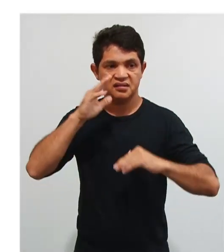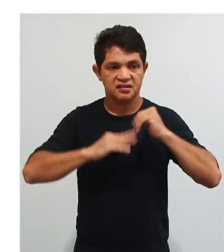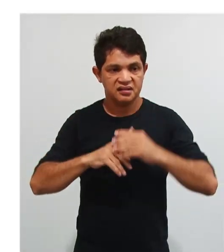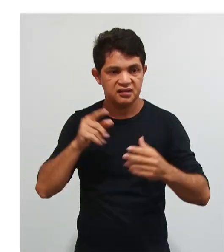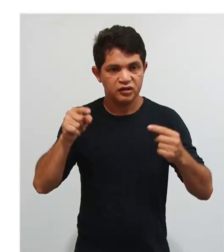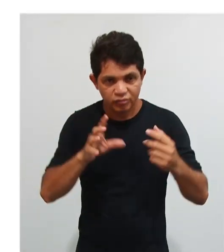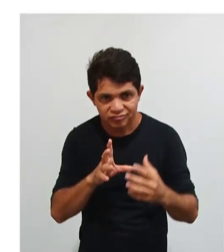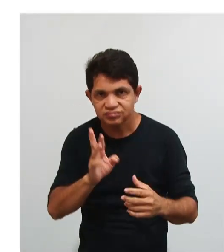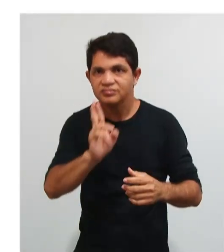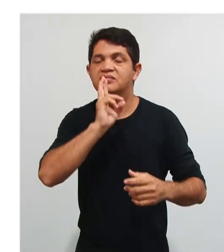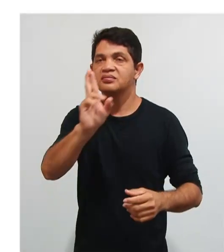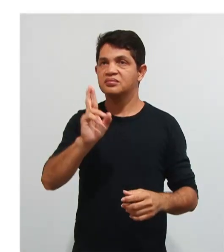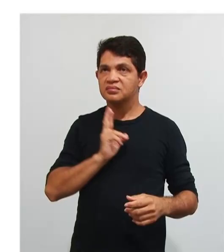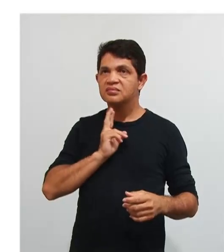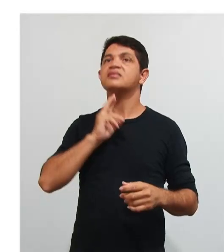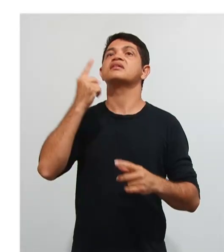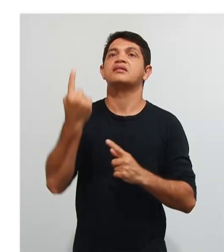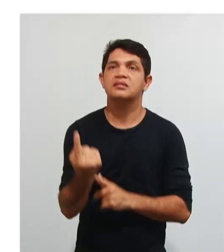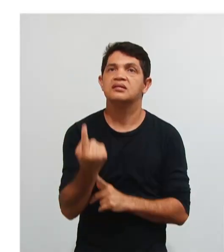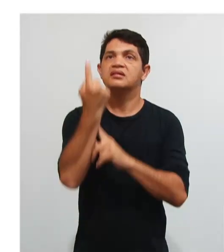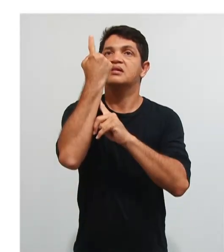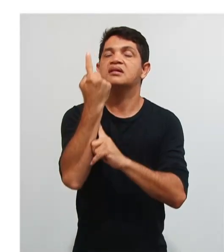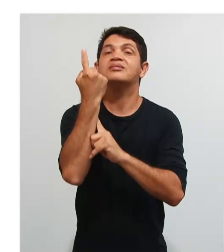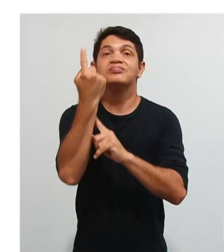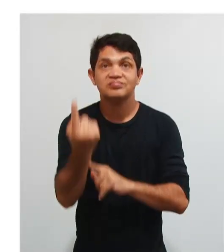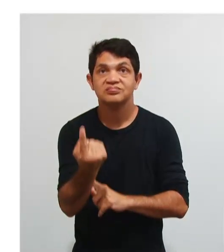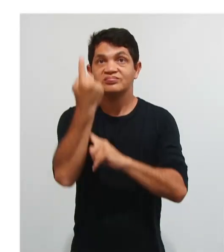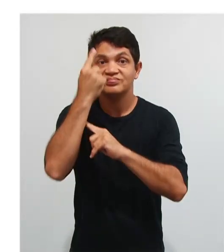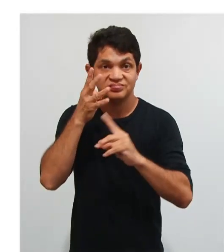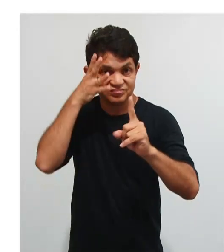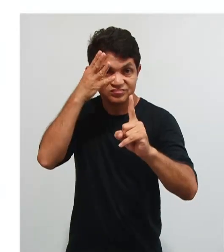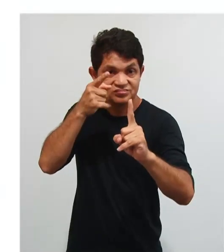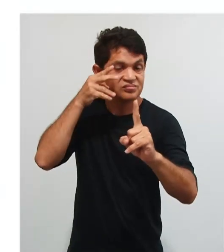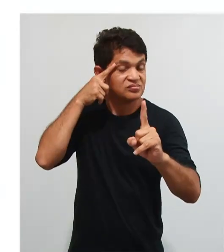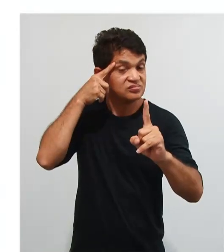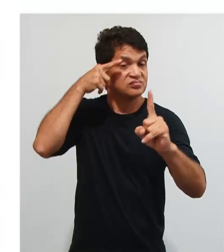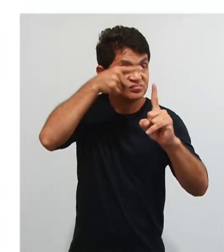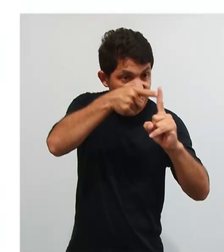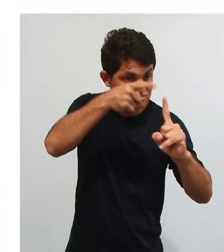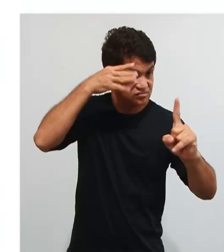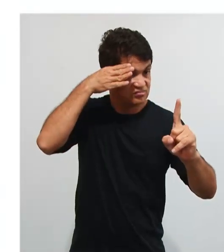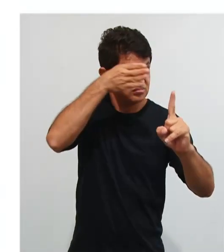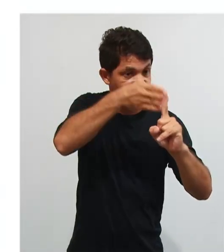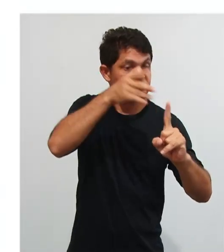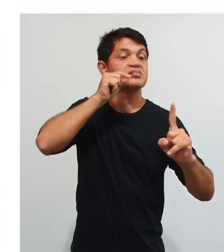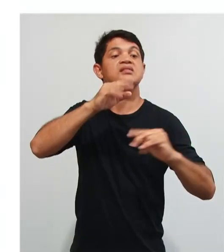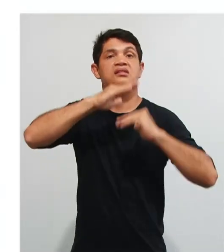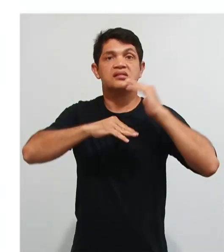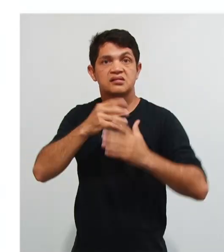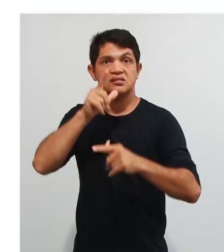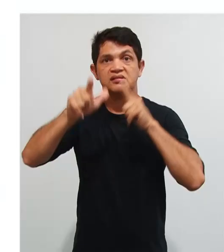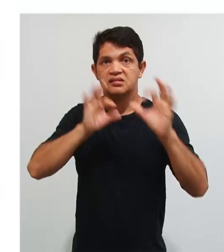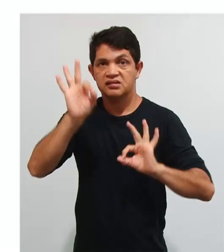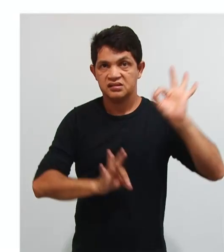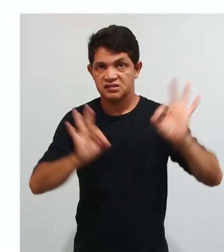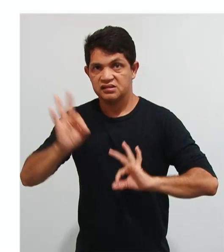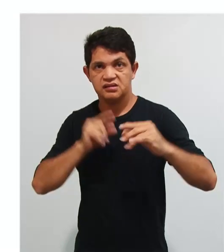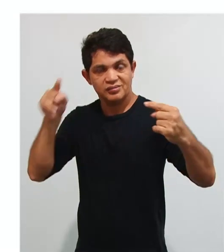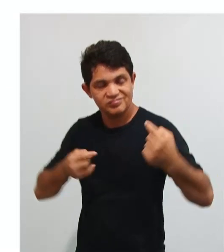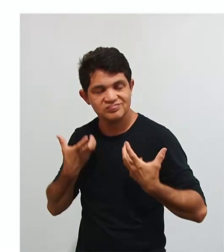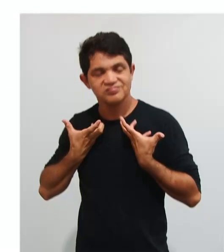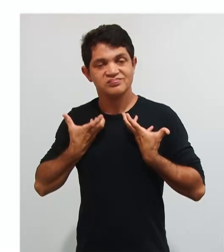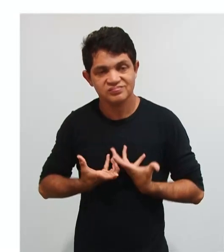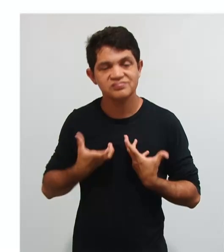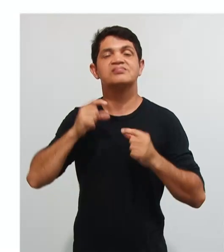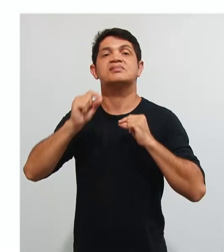do meu trabalho. Ou seja, eu preciso priorizar temas que impulsionam a minha organização para o alcance dos objetivos